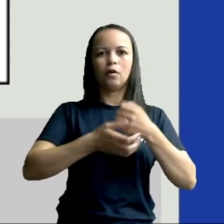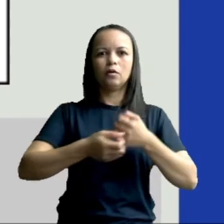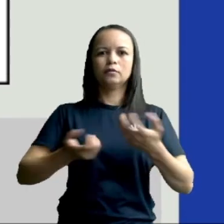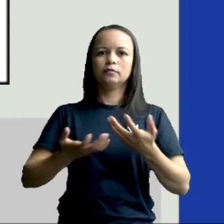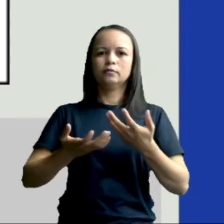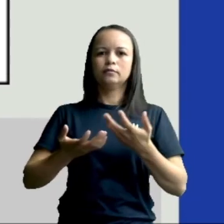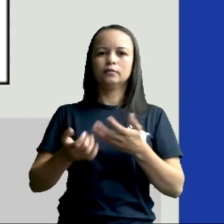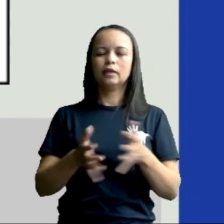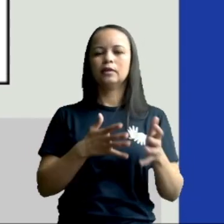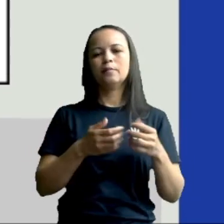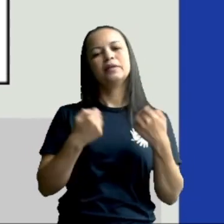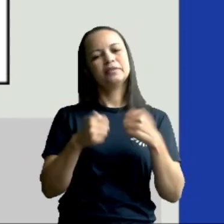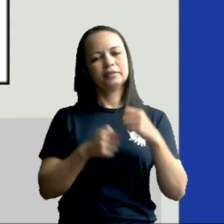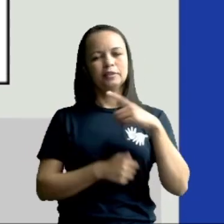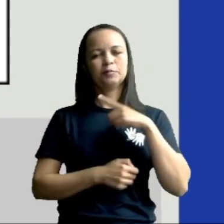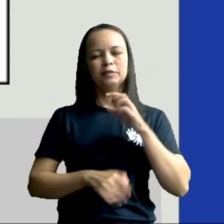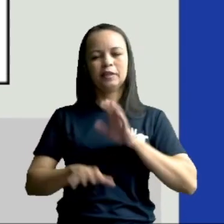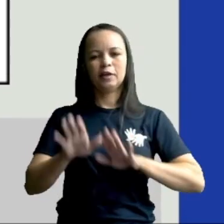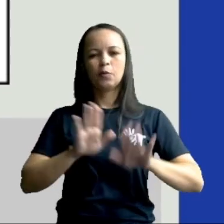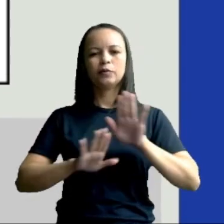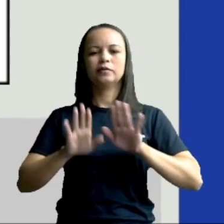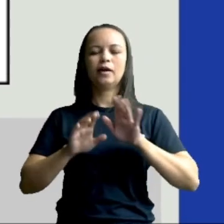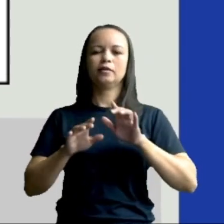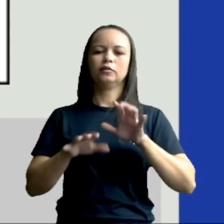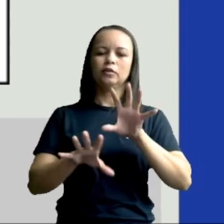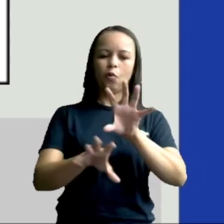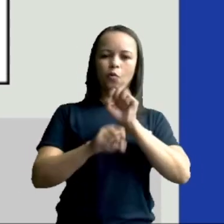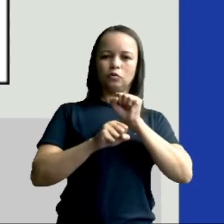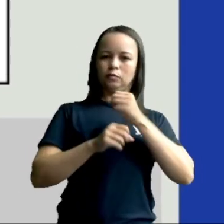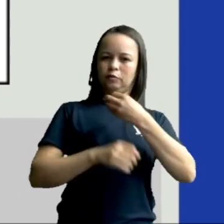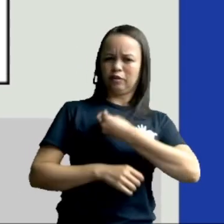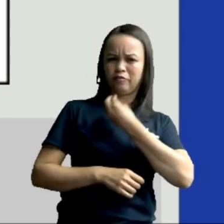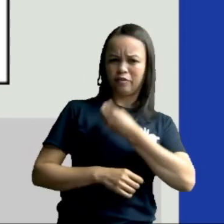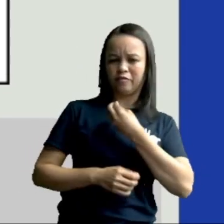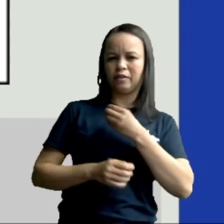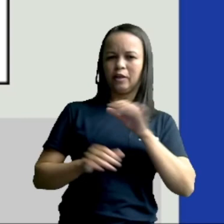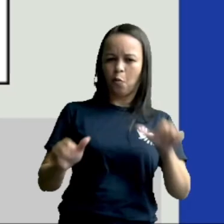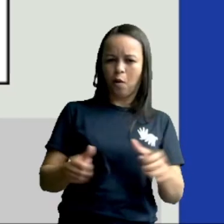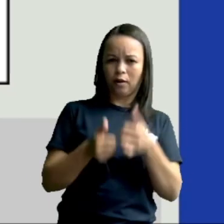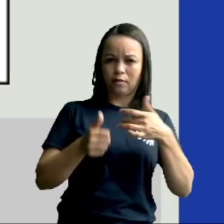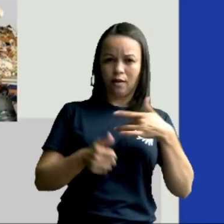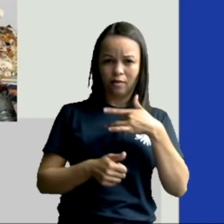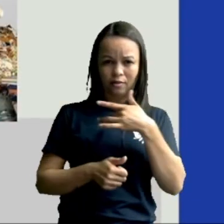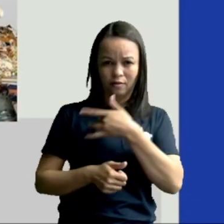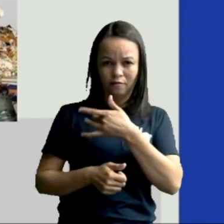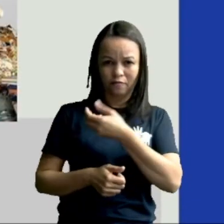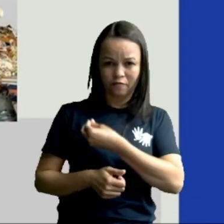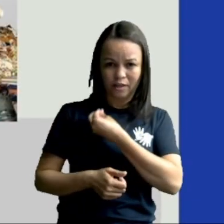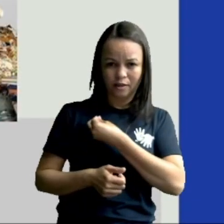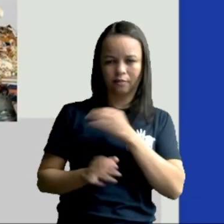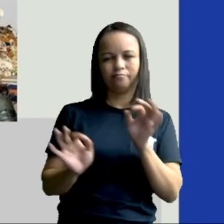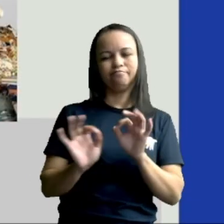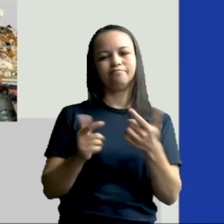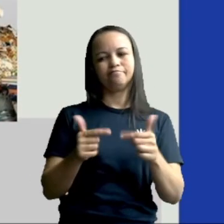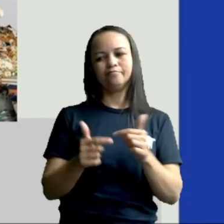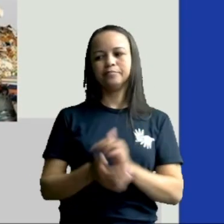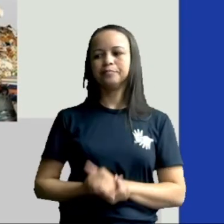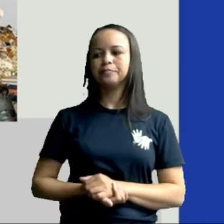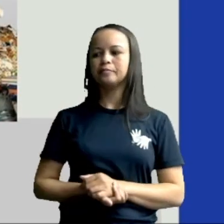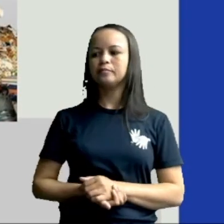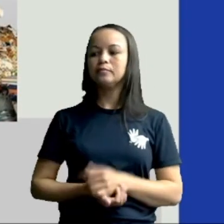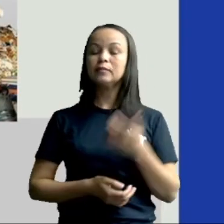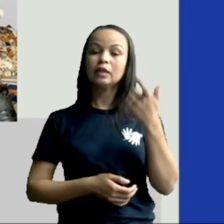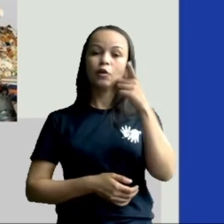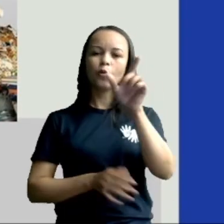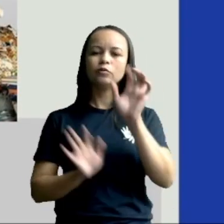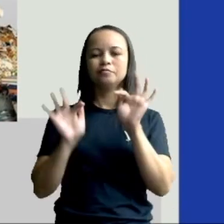porque senão o consumo vai consumir a gente e a gente não vai viver e não vai ter qualidade de vida. E outra, aqui,